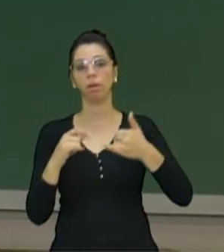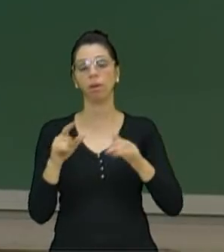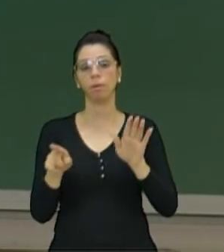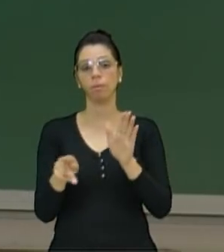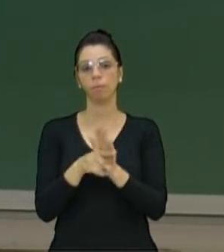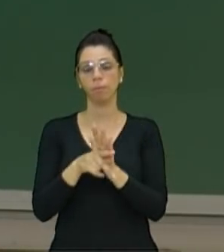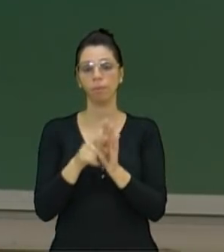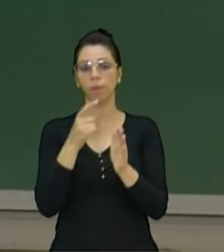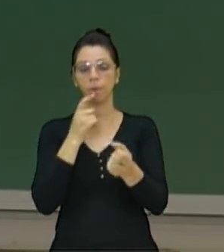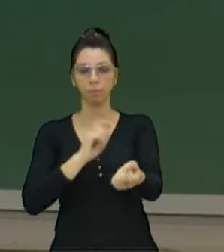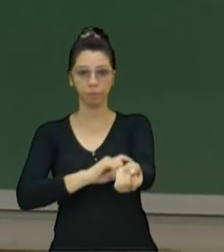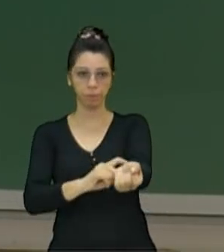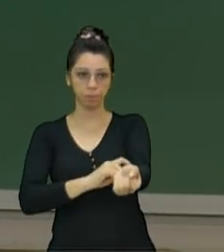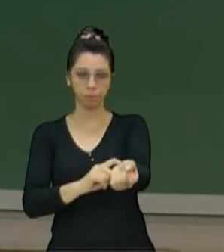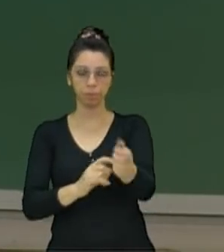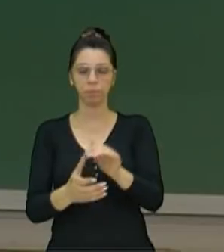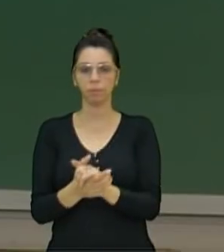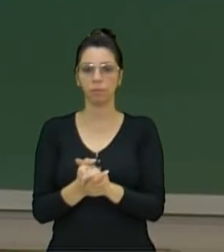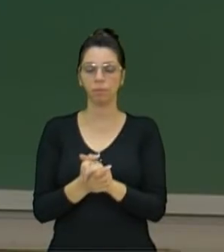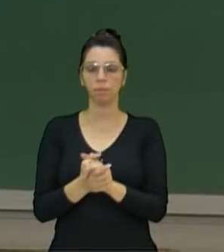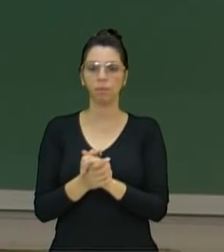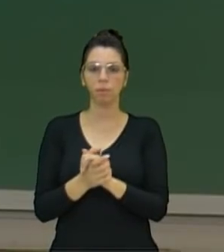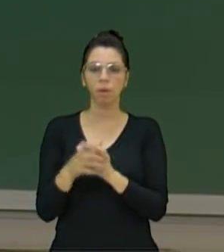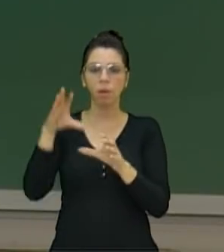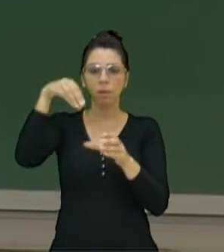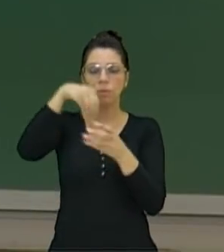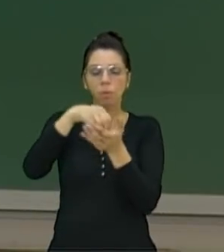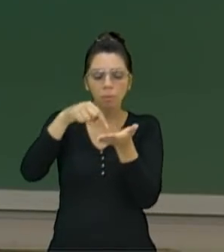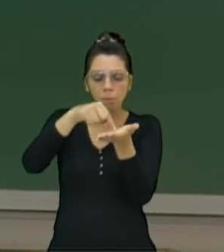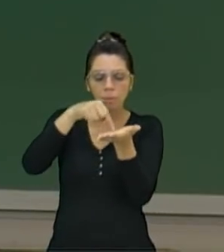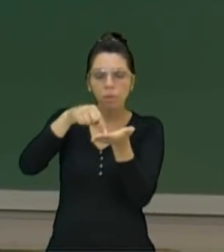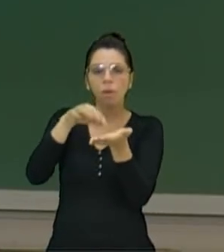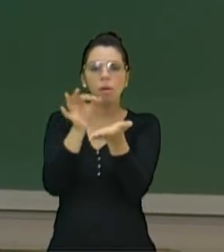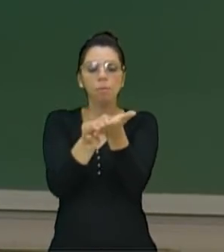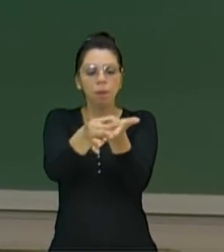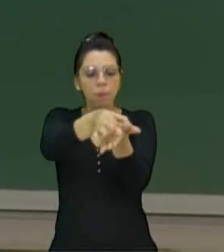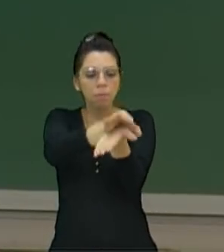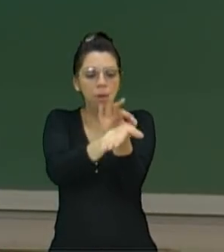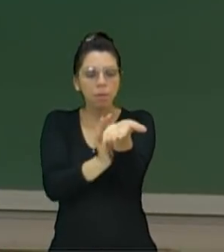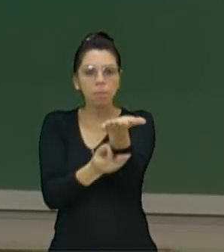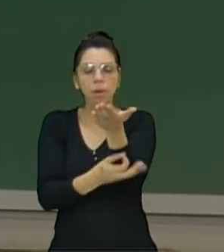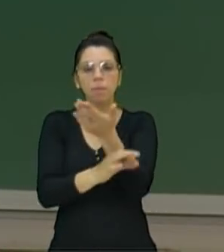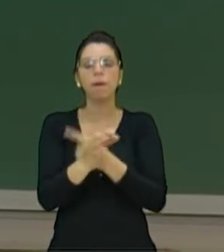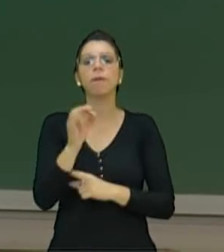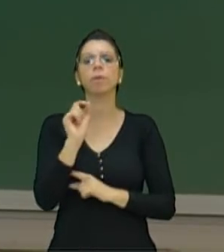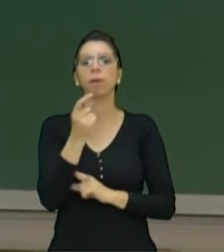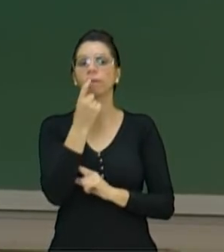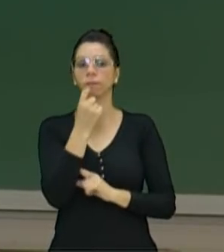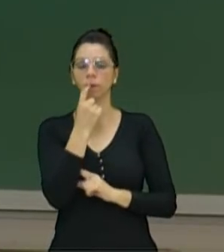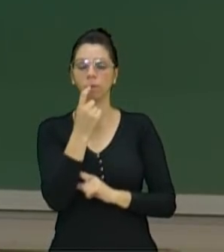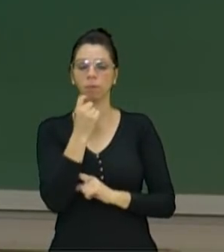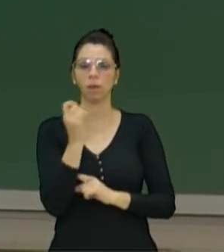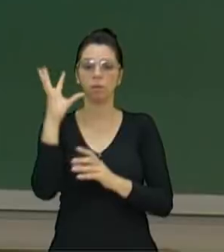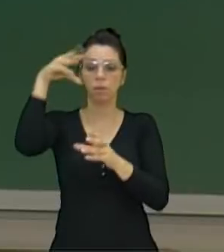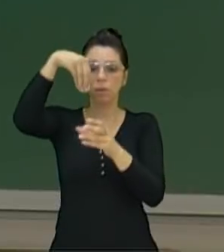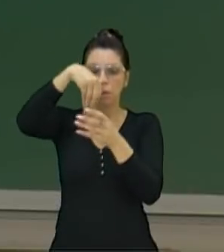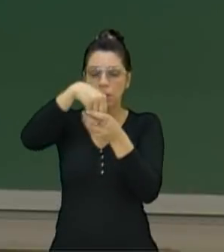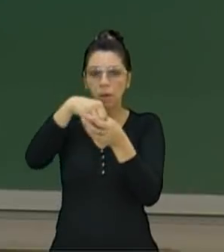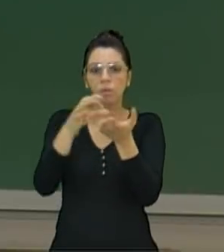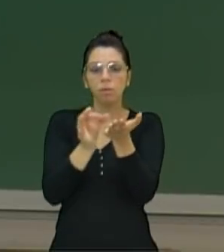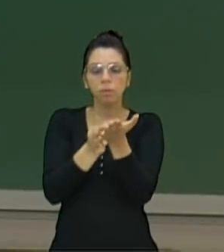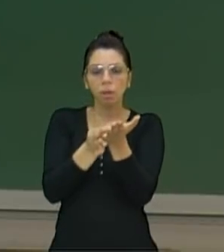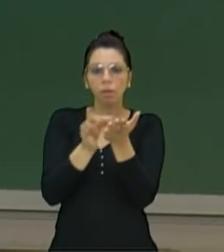bolinhas amarelas são células que ficam ali no meio e todas elas são preenchidas por um líquido, o interior entre elas